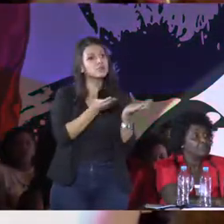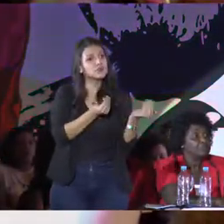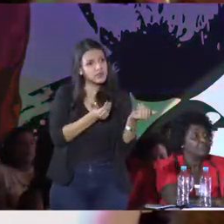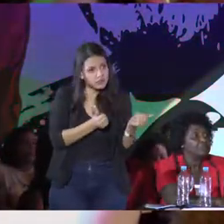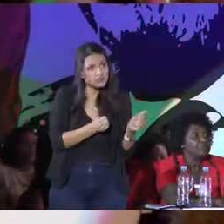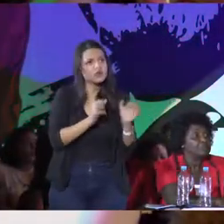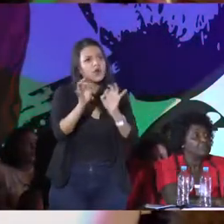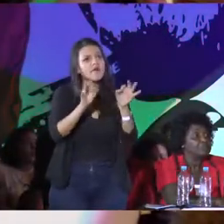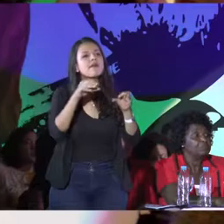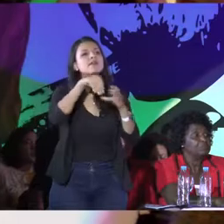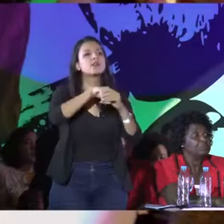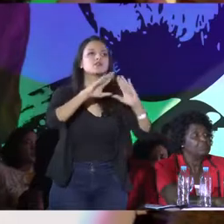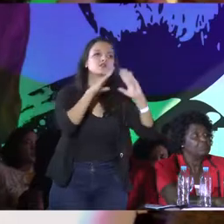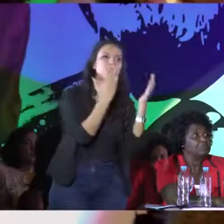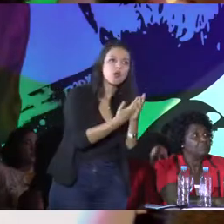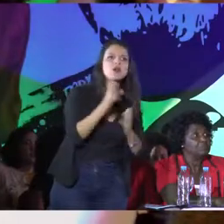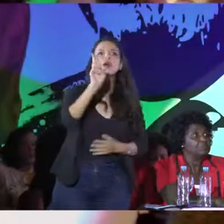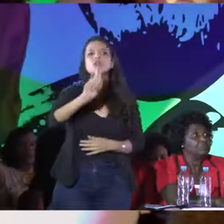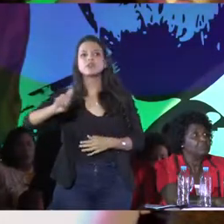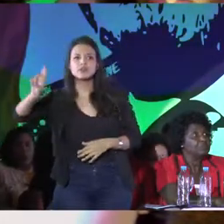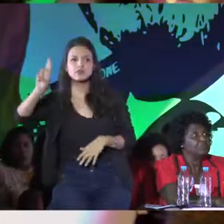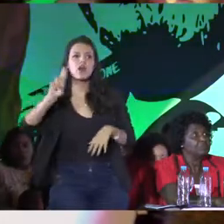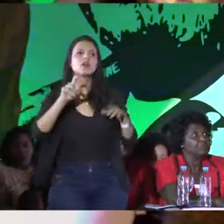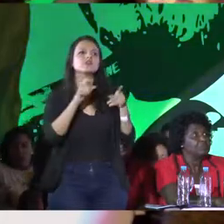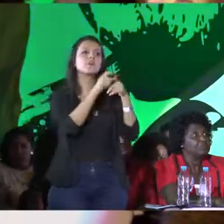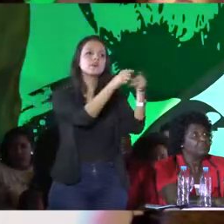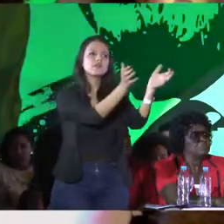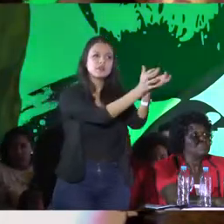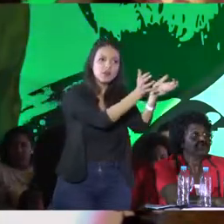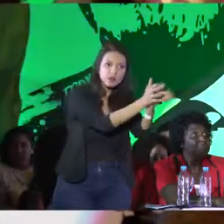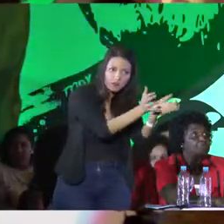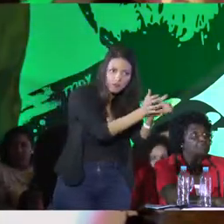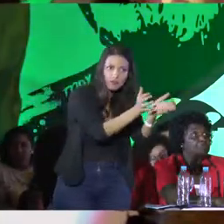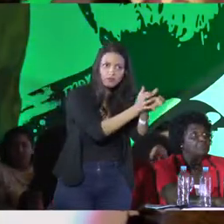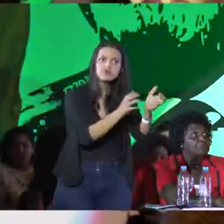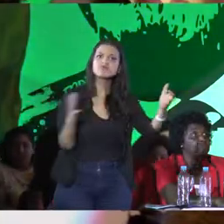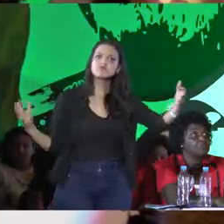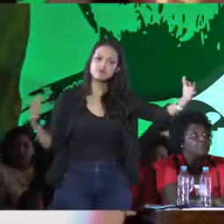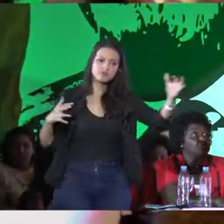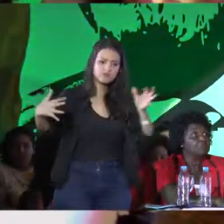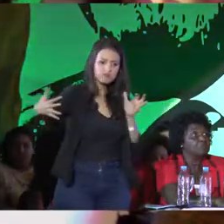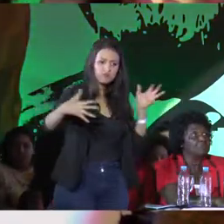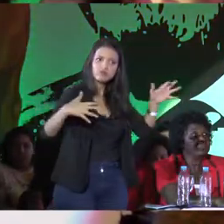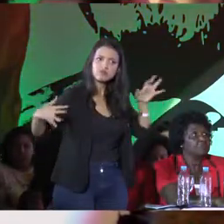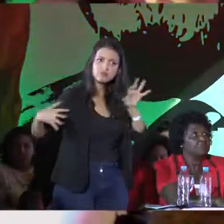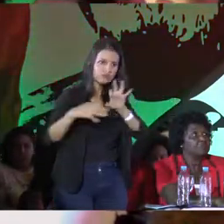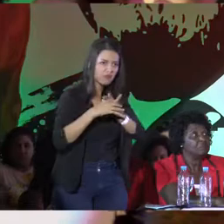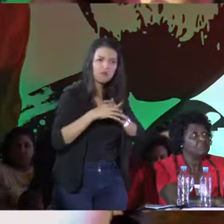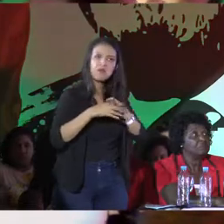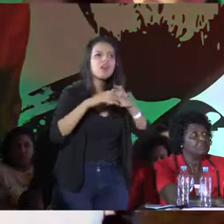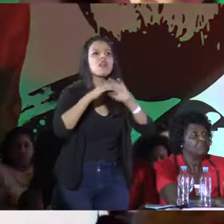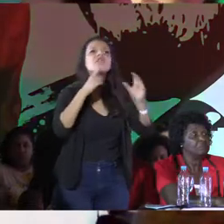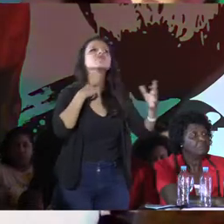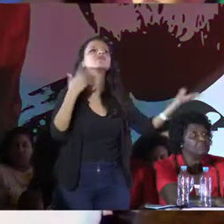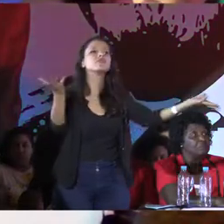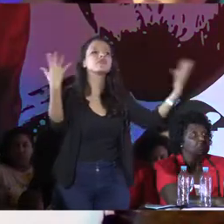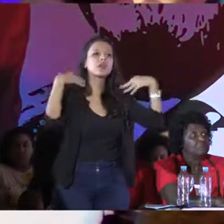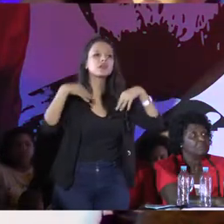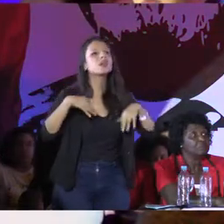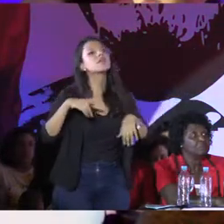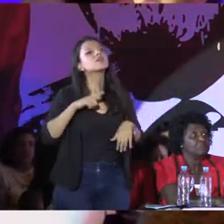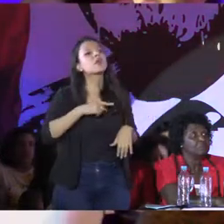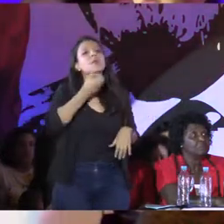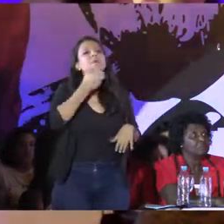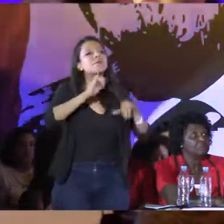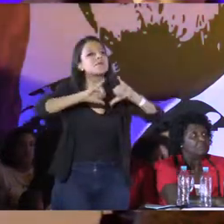organizada nas escolas, universidades, periferias, para somar com quem mais quiser chegar, para a gente fazer uma bela campanha